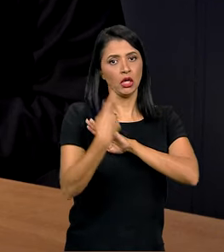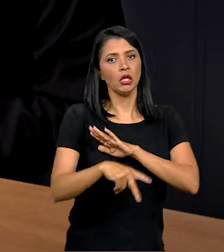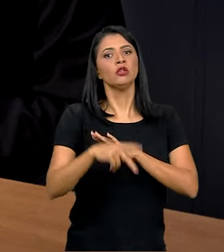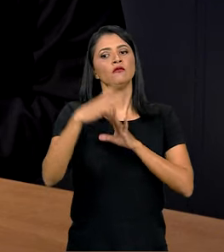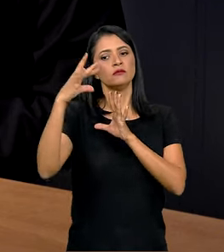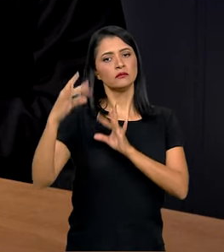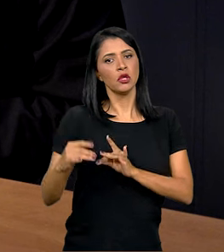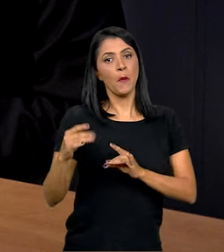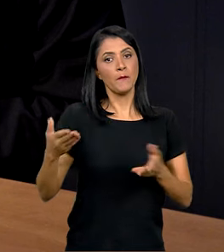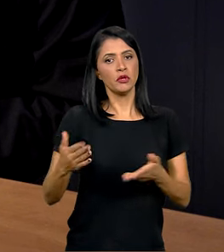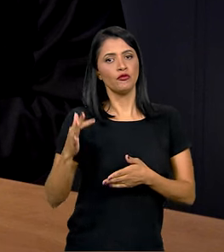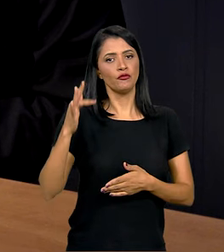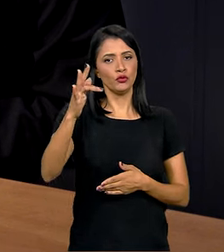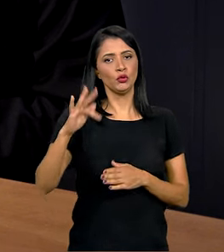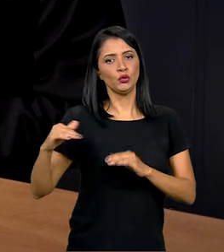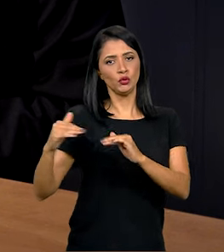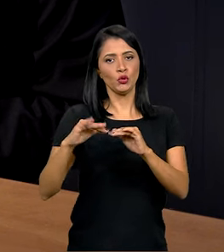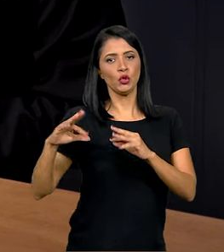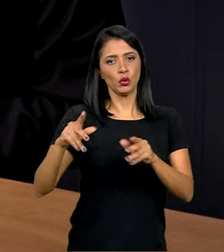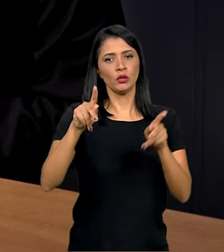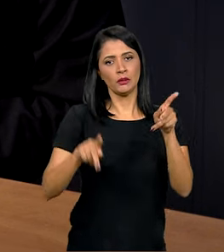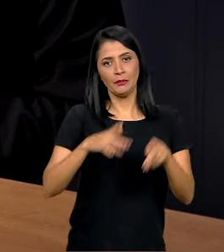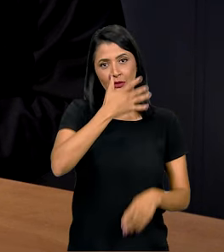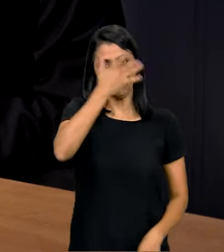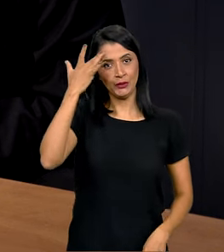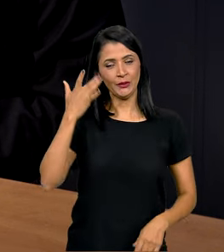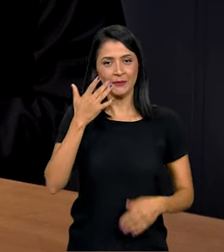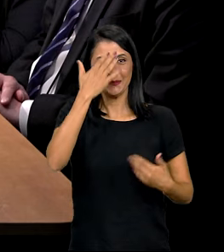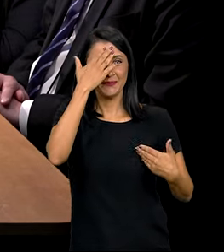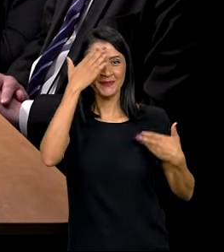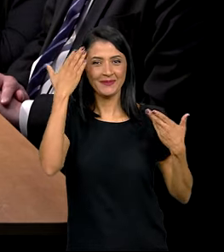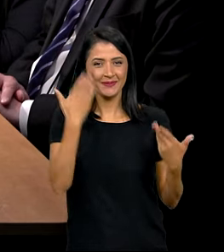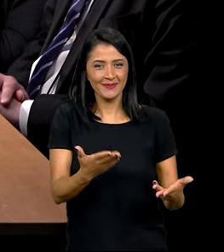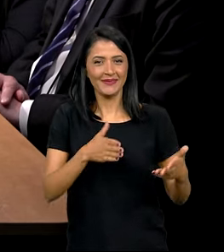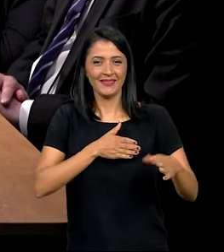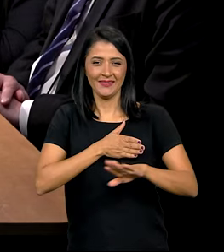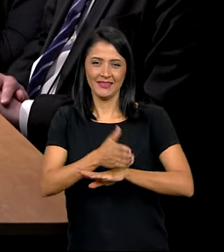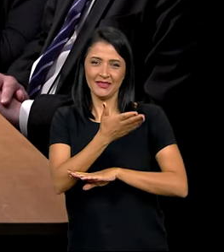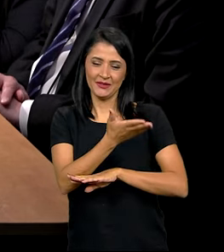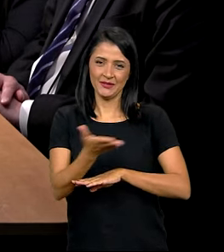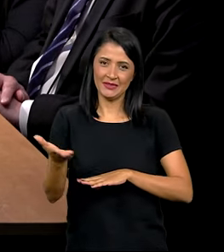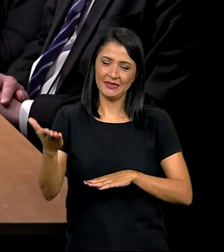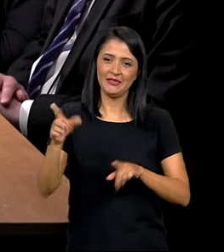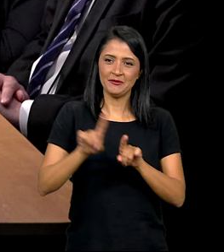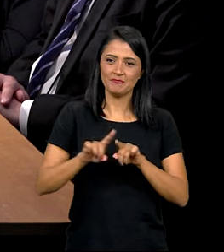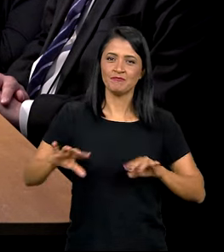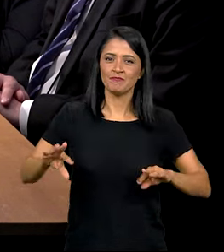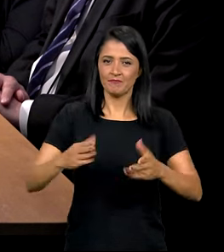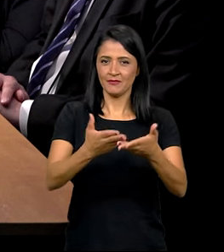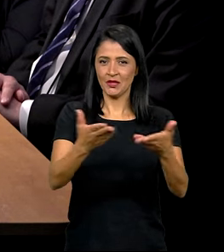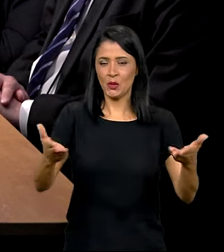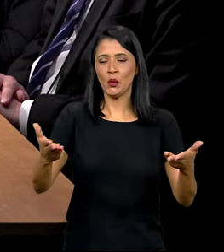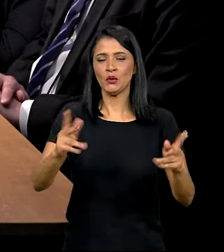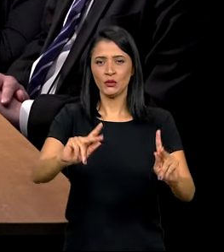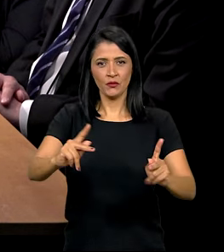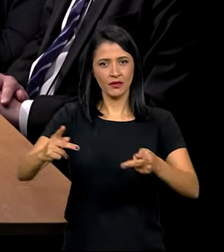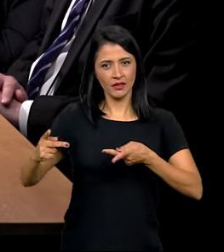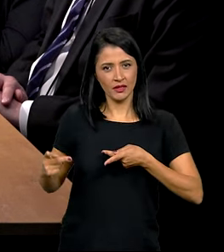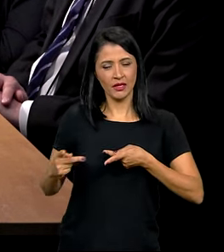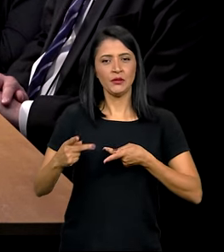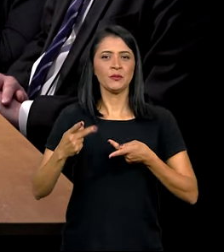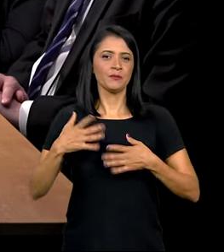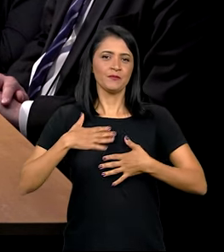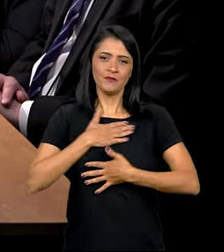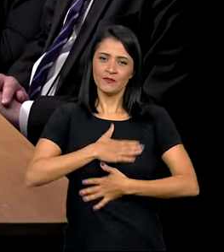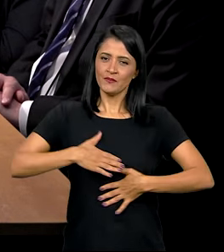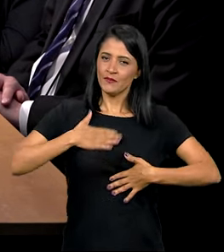dessa geração vai definir o presente e futuro comum de todas as pessoas obrigada a participação de vocês a todos os nossos